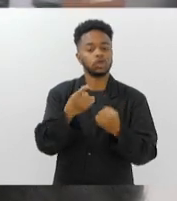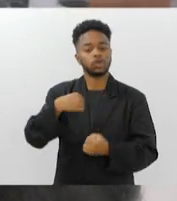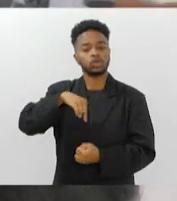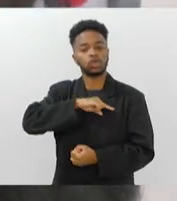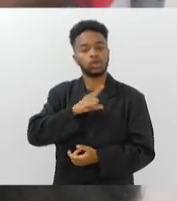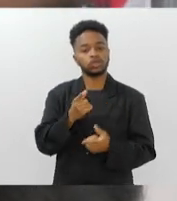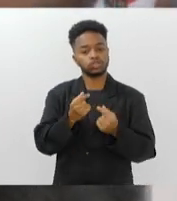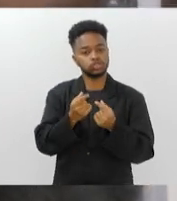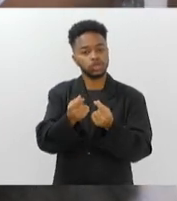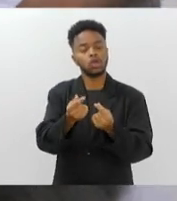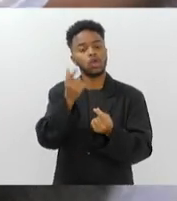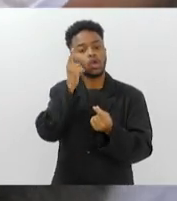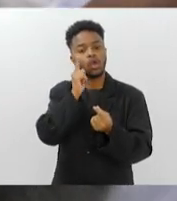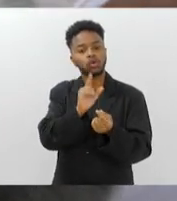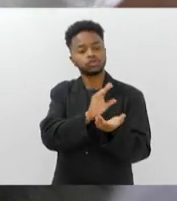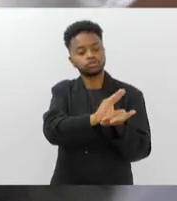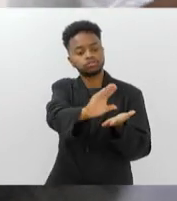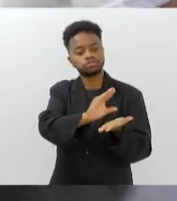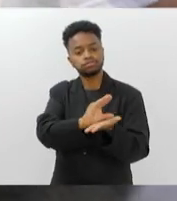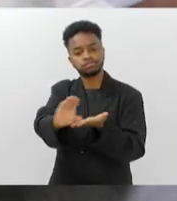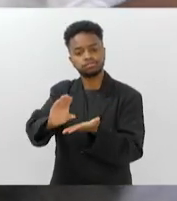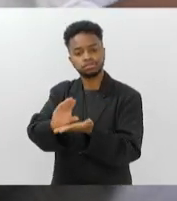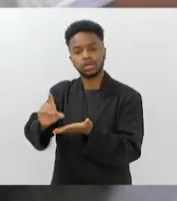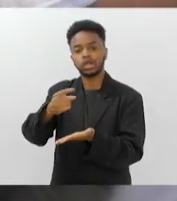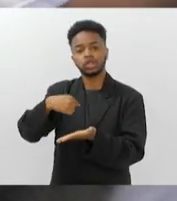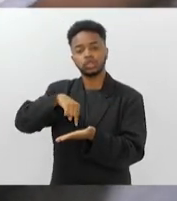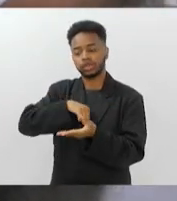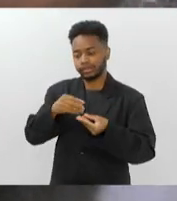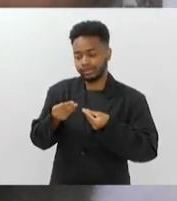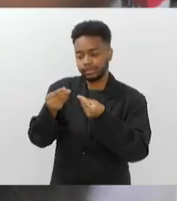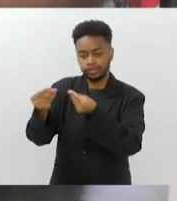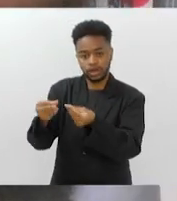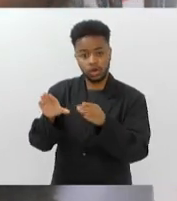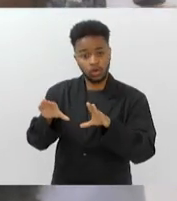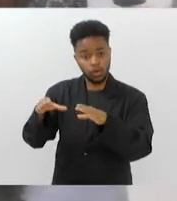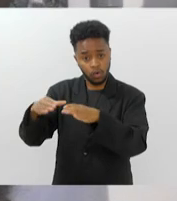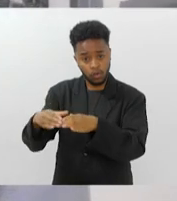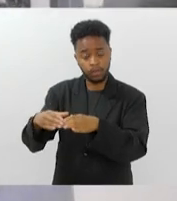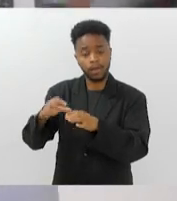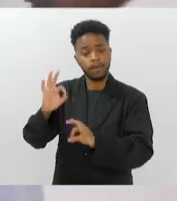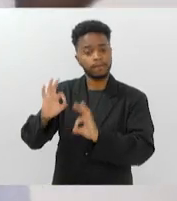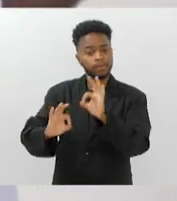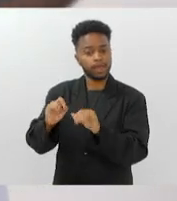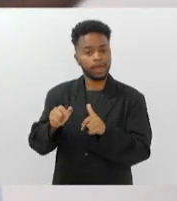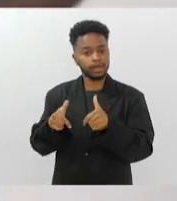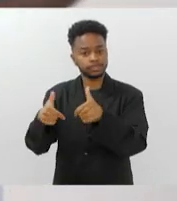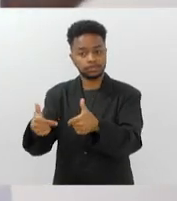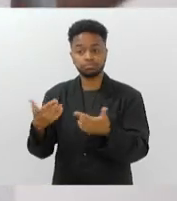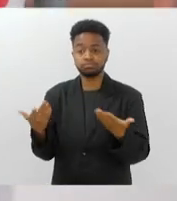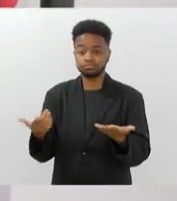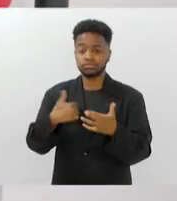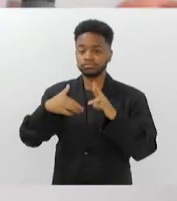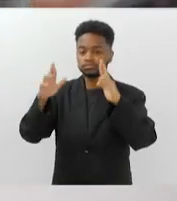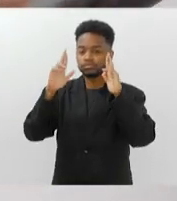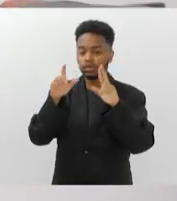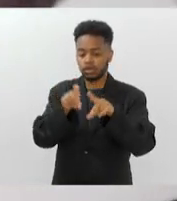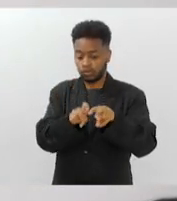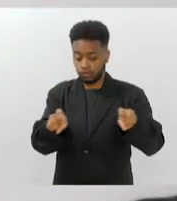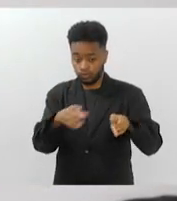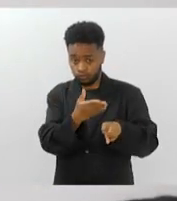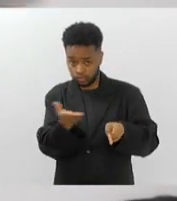possam continuar para que possamos levar paraas nossas comunidades mais plano de ações então eu espero que essa mesa